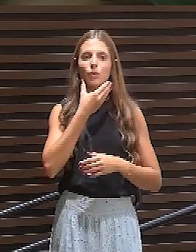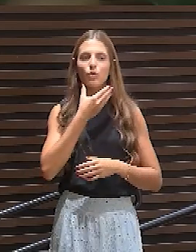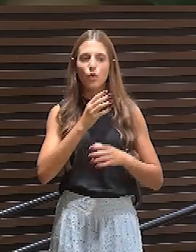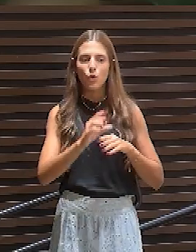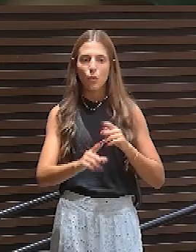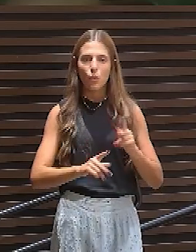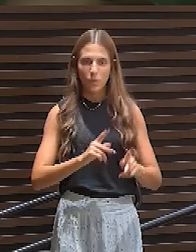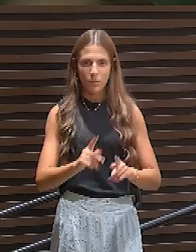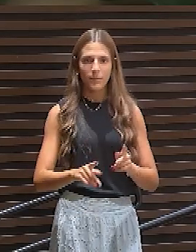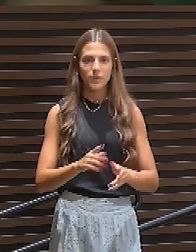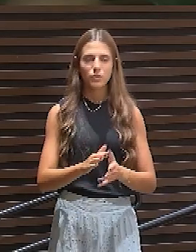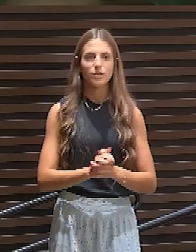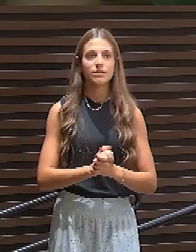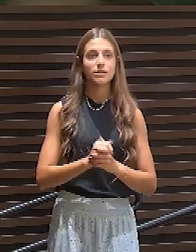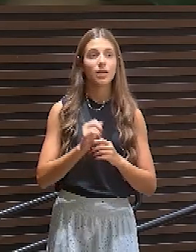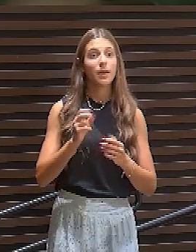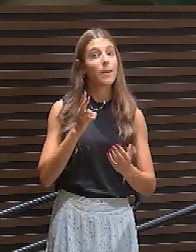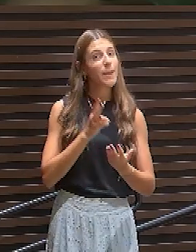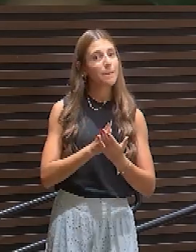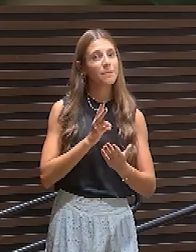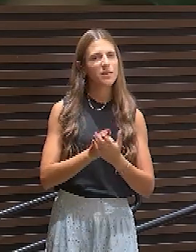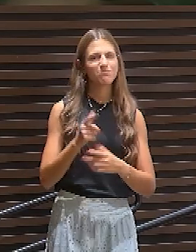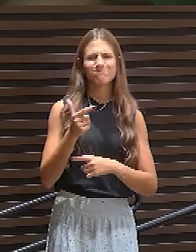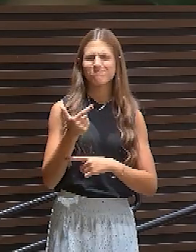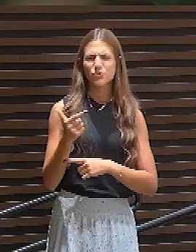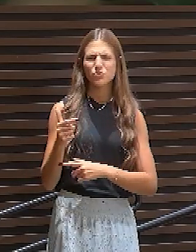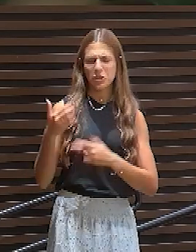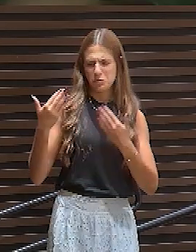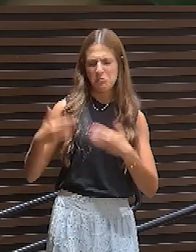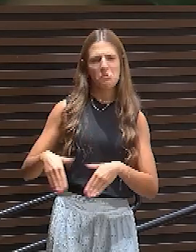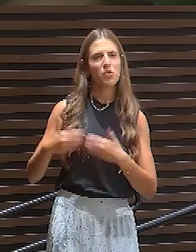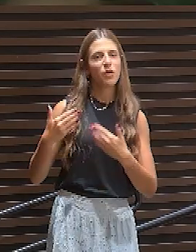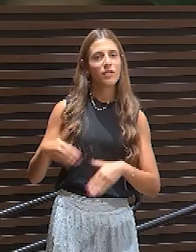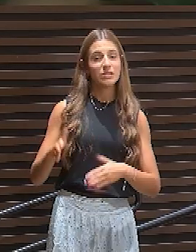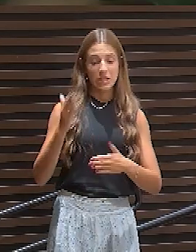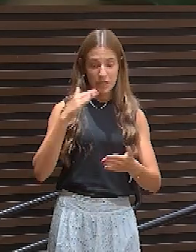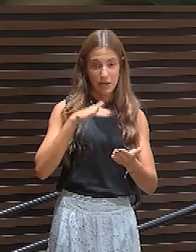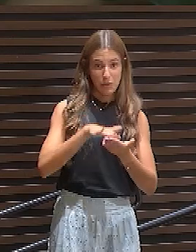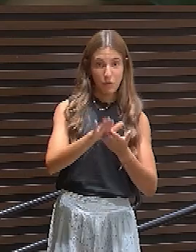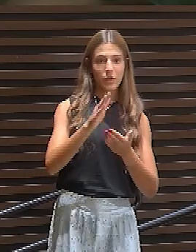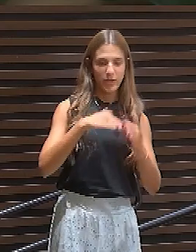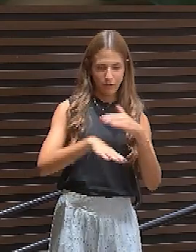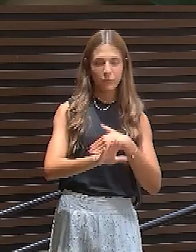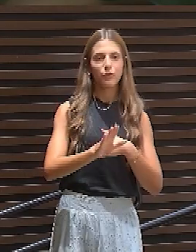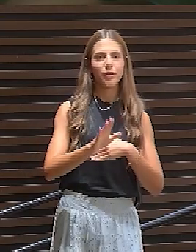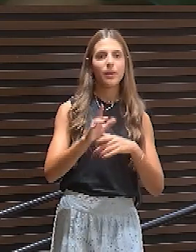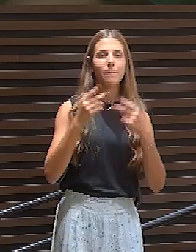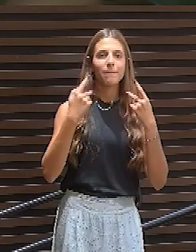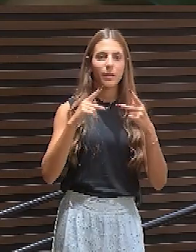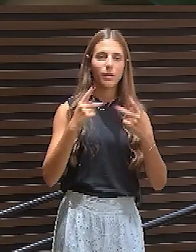qualquer evidência de que teria sucesso, ele partiria para pregar o evangelho na Índia.